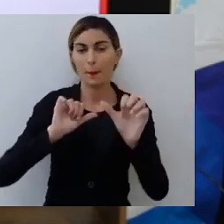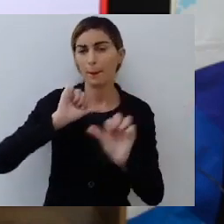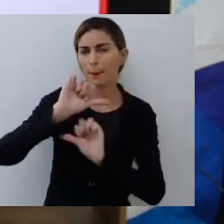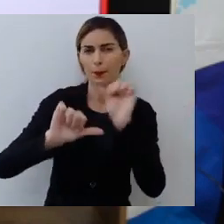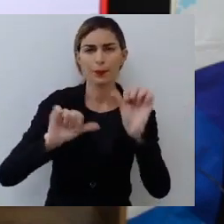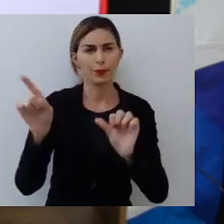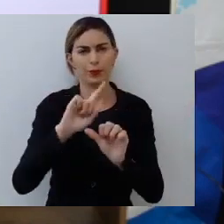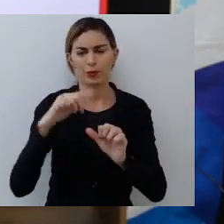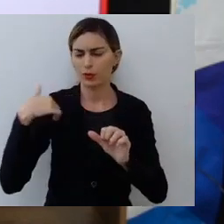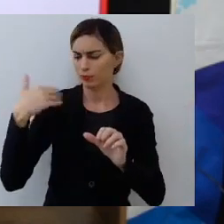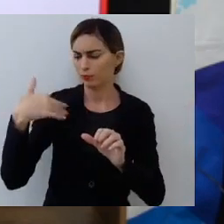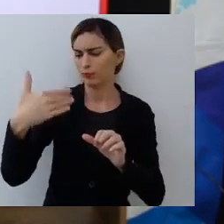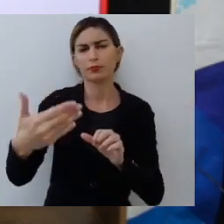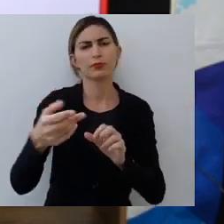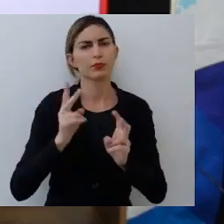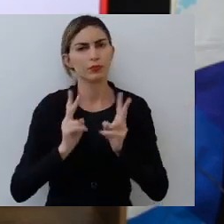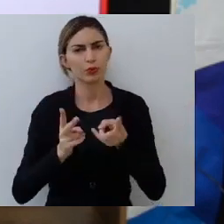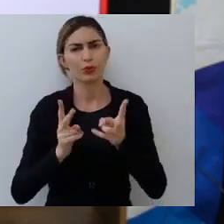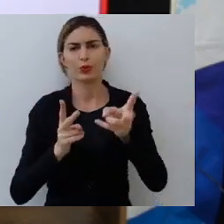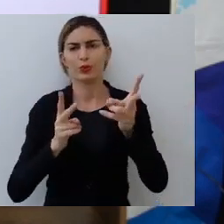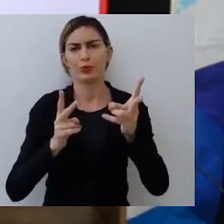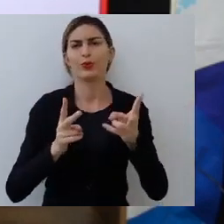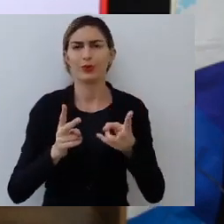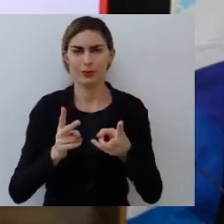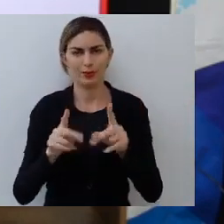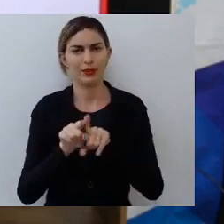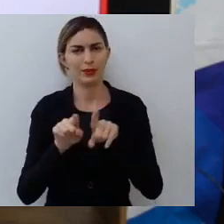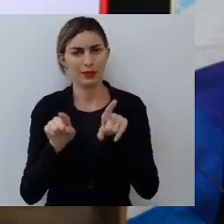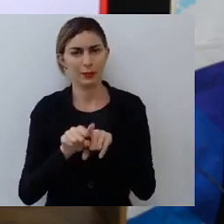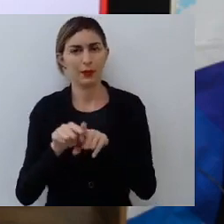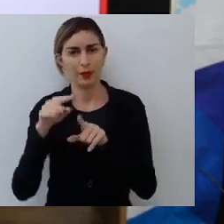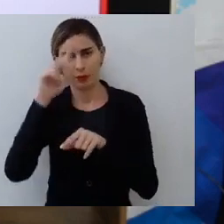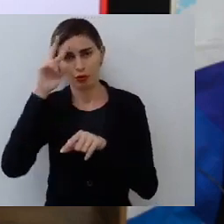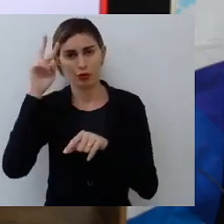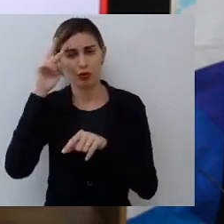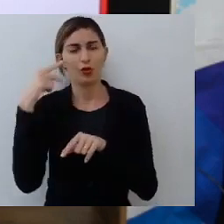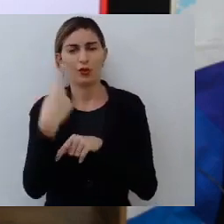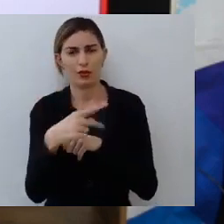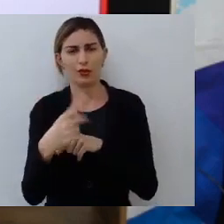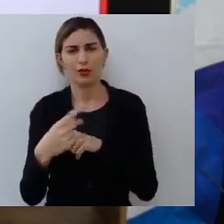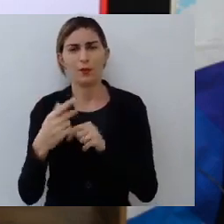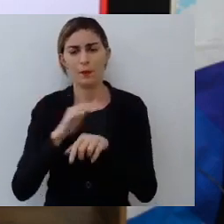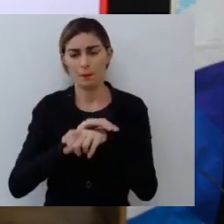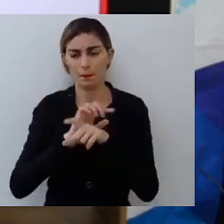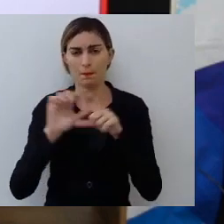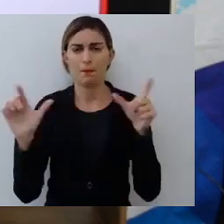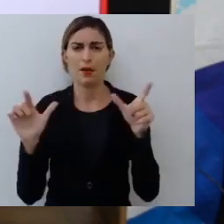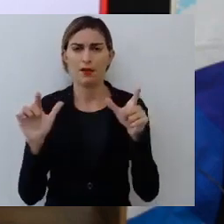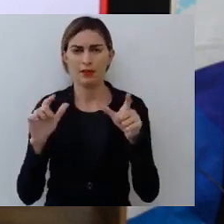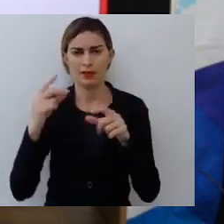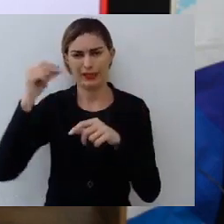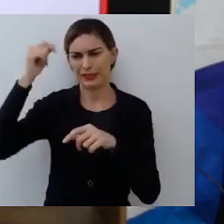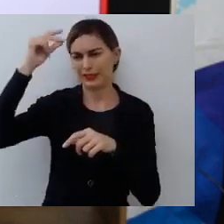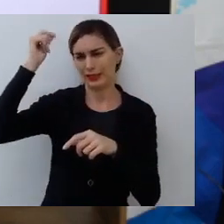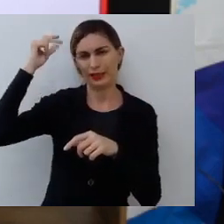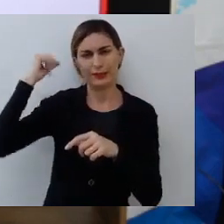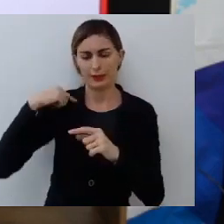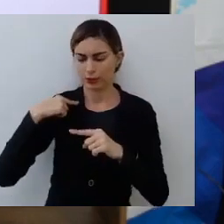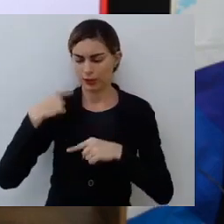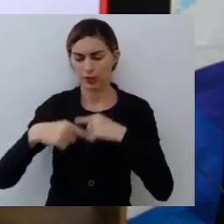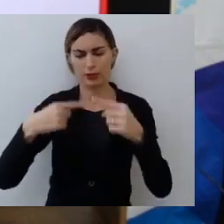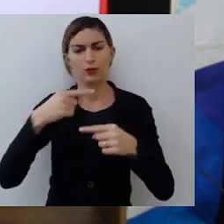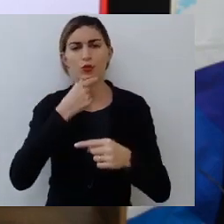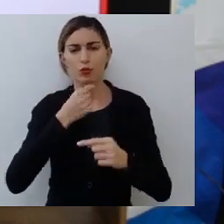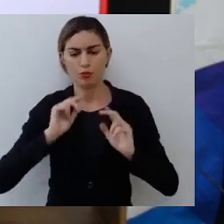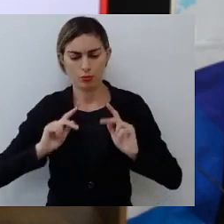geomorfológica durante muito tempo, e também porque, historicamente, os mais antigos fósseis de descendentes